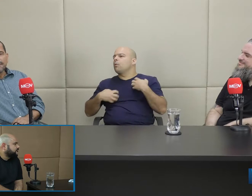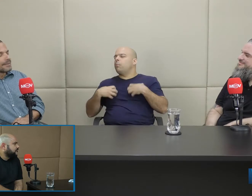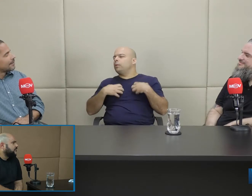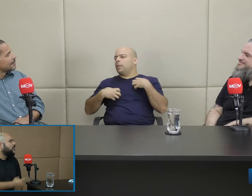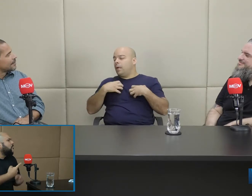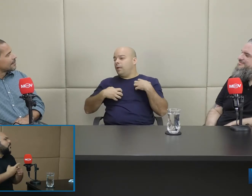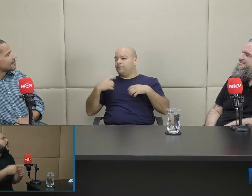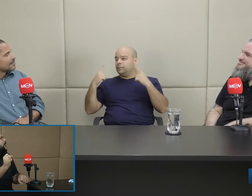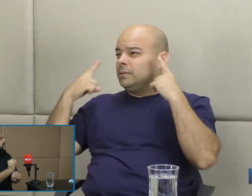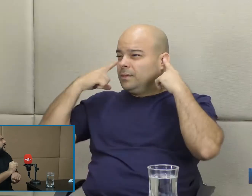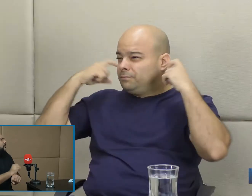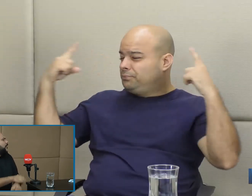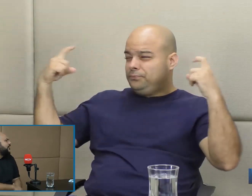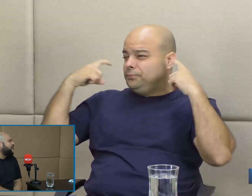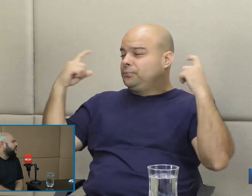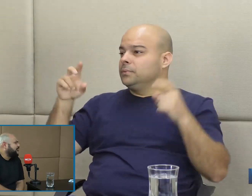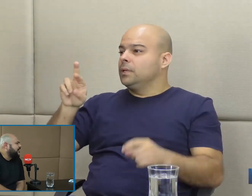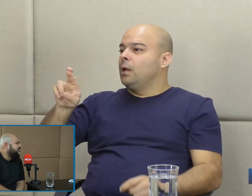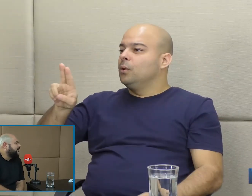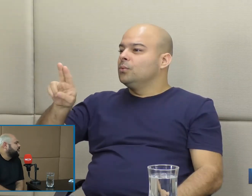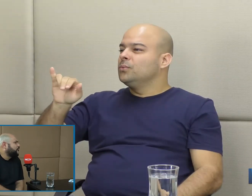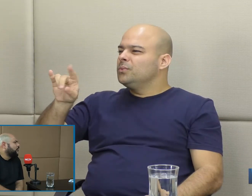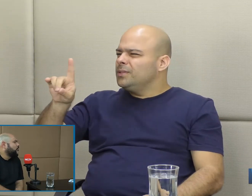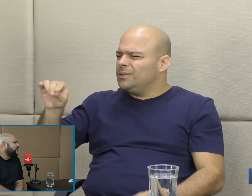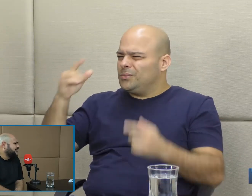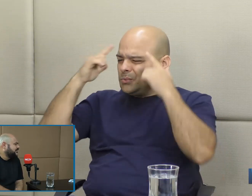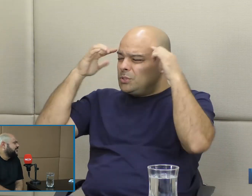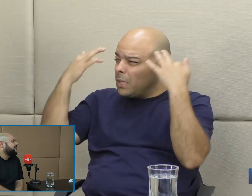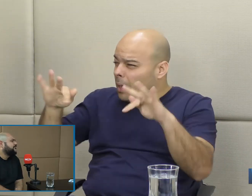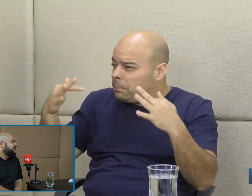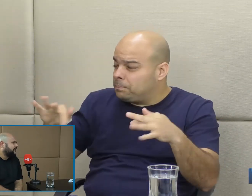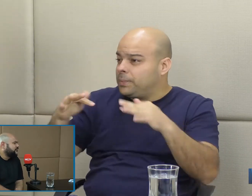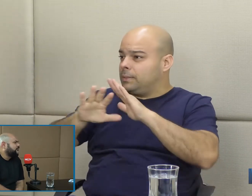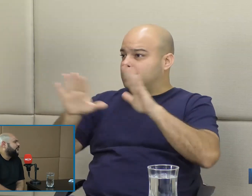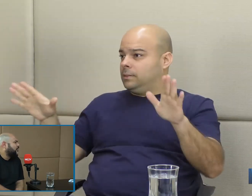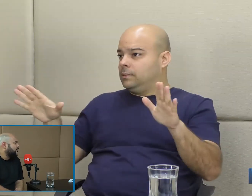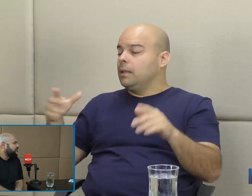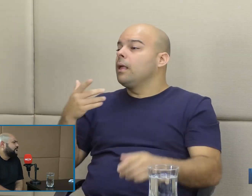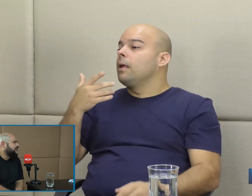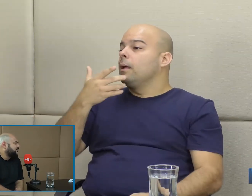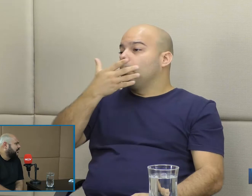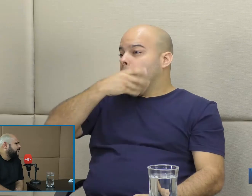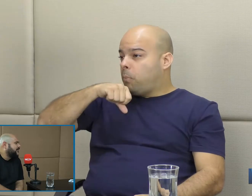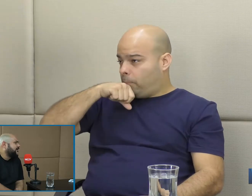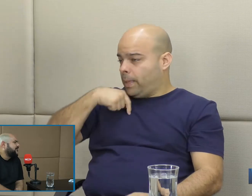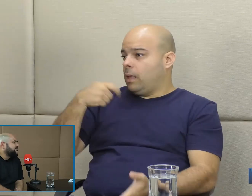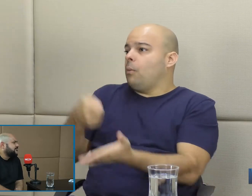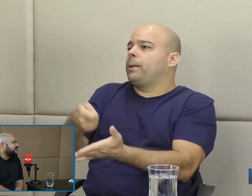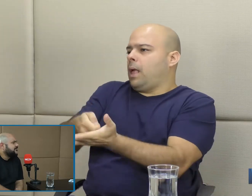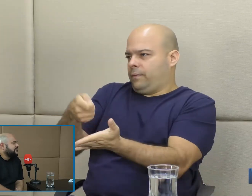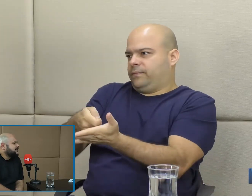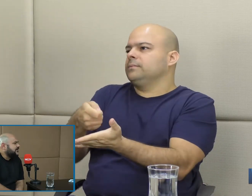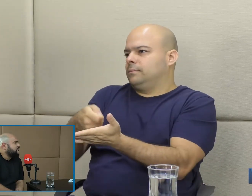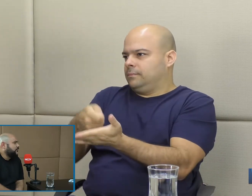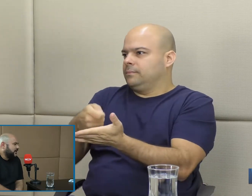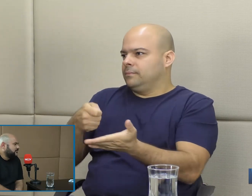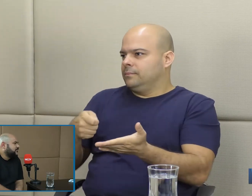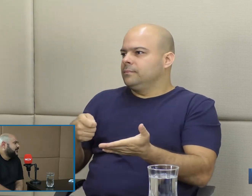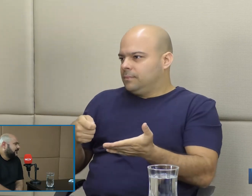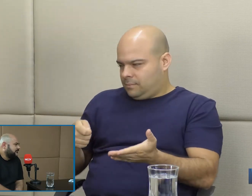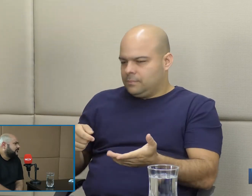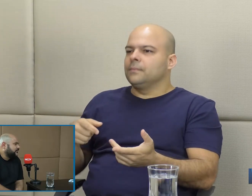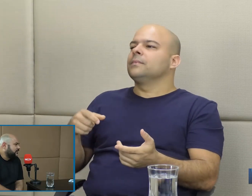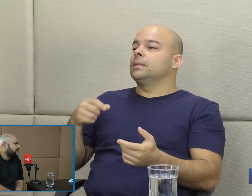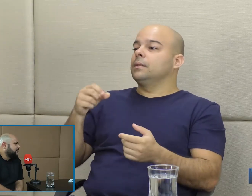quê? Porque incomodava, era muito ruído, era muito forte, doía a minha cabeça. Sabe, meu pai